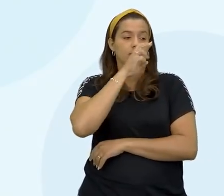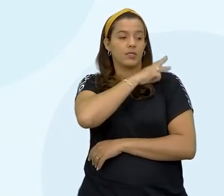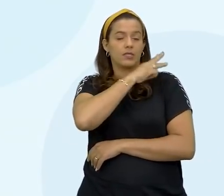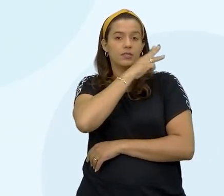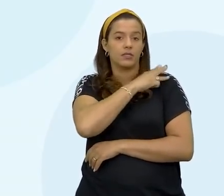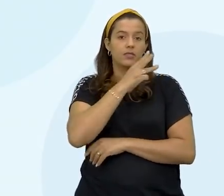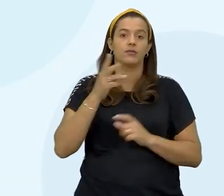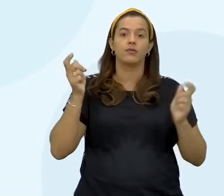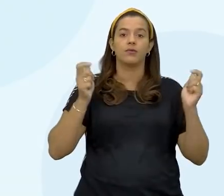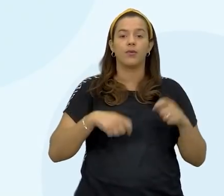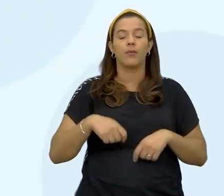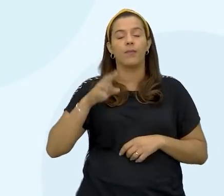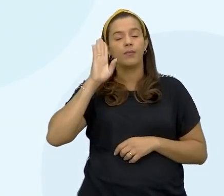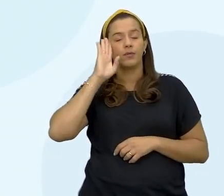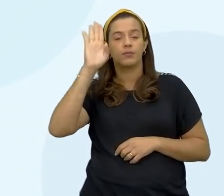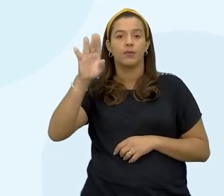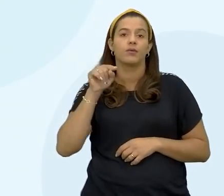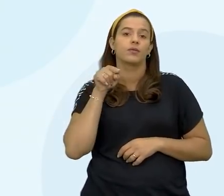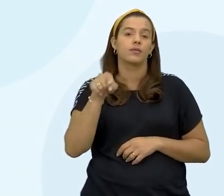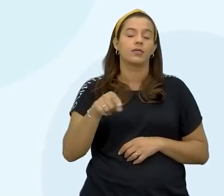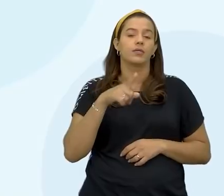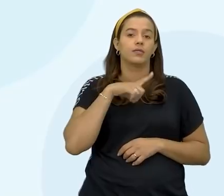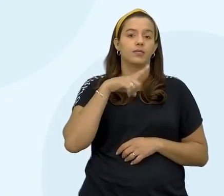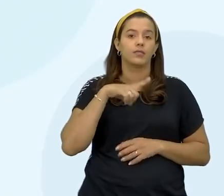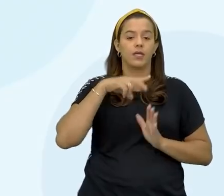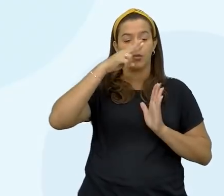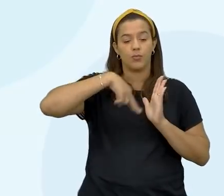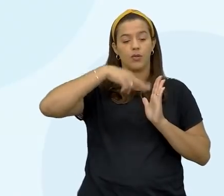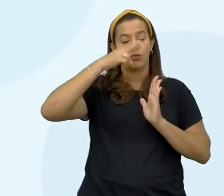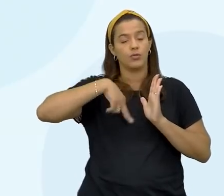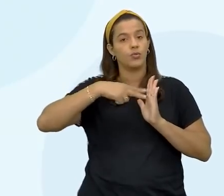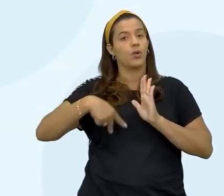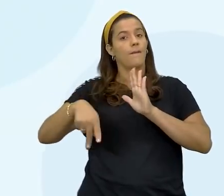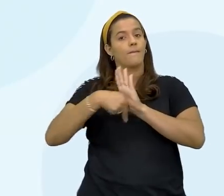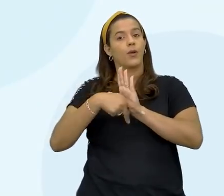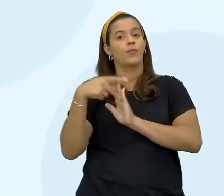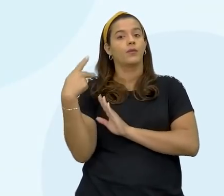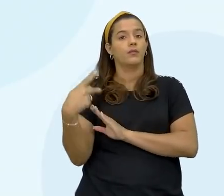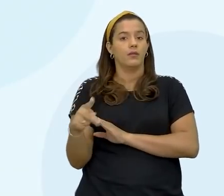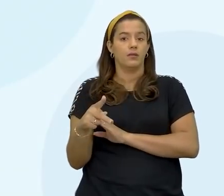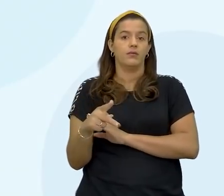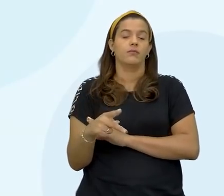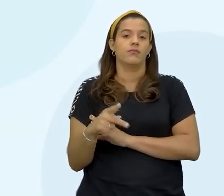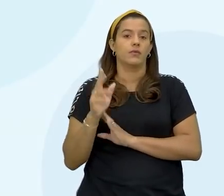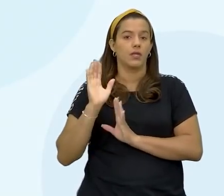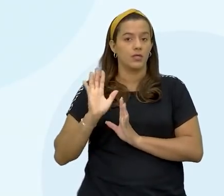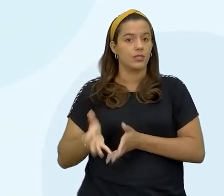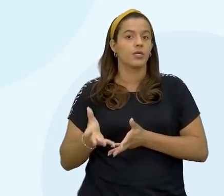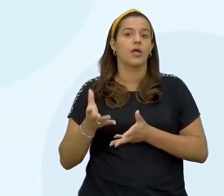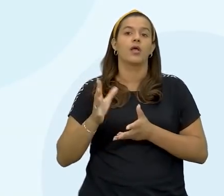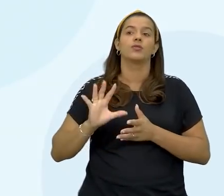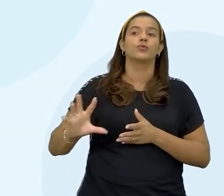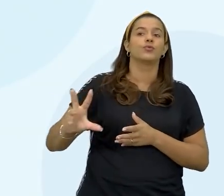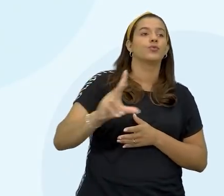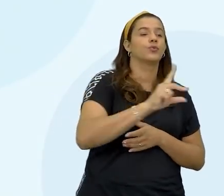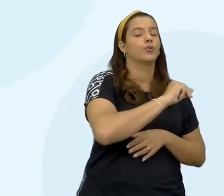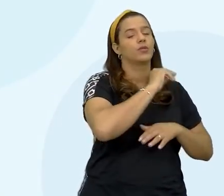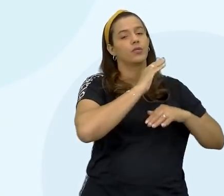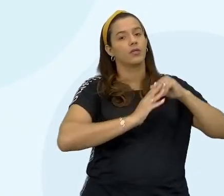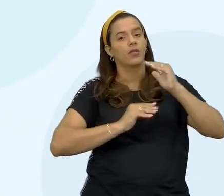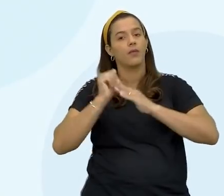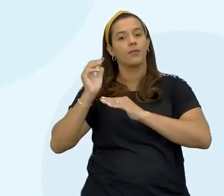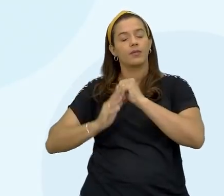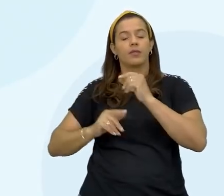médio, o ideal é que ele já tenha uma leitura autônoma, certo? Ou seja, que eles já tenham todas as